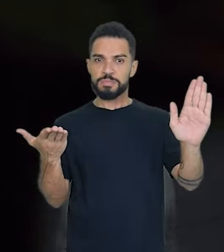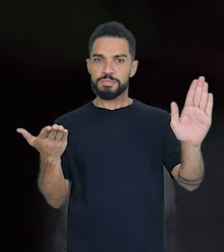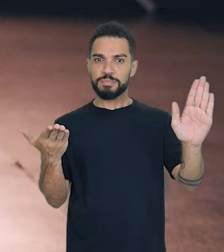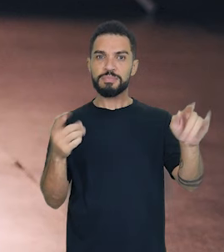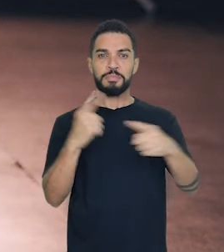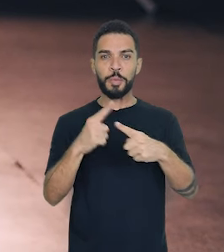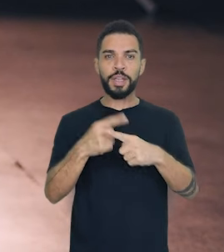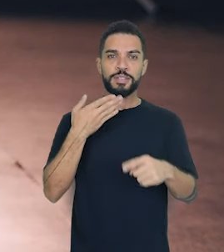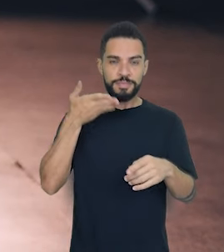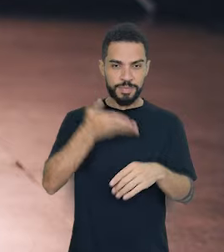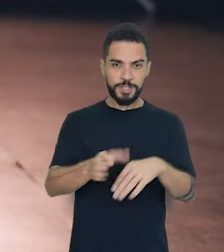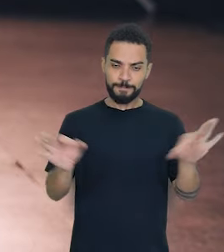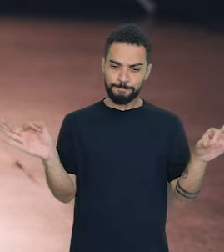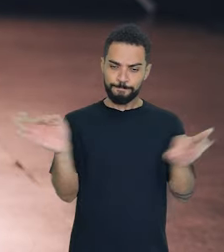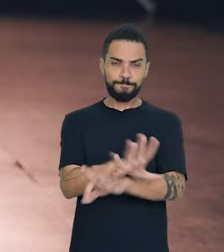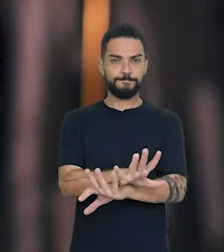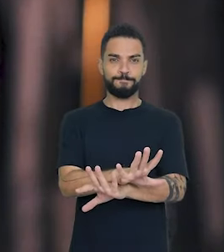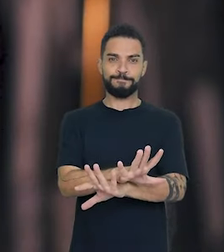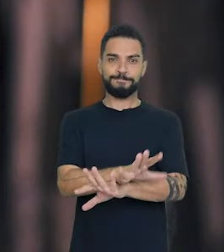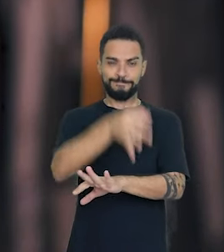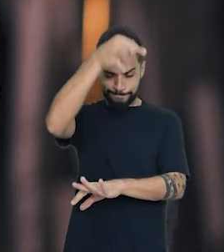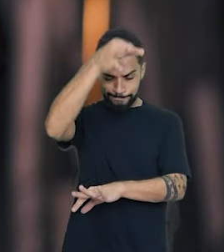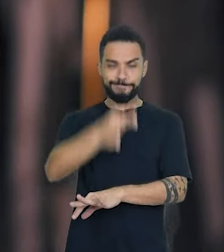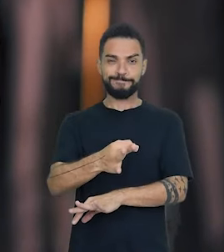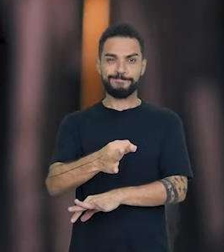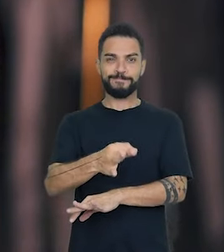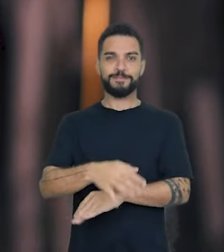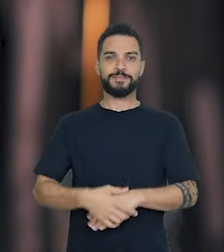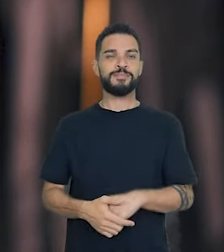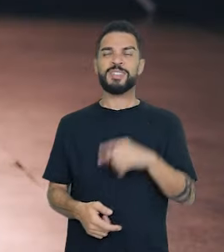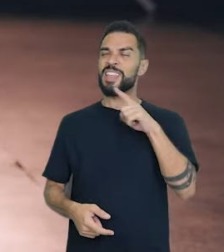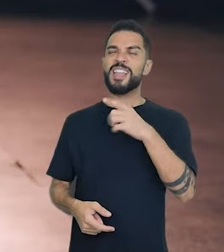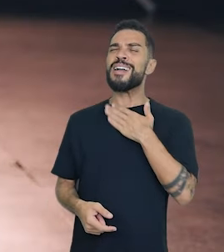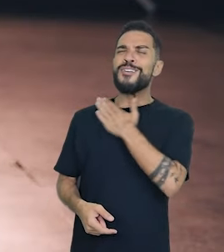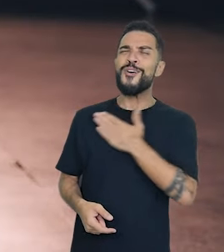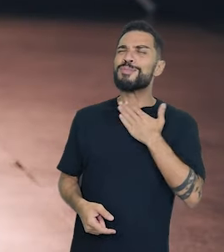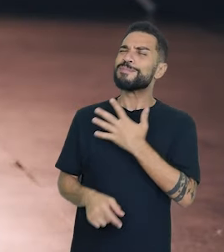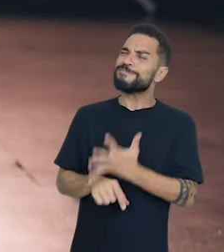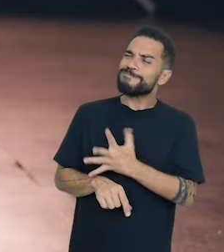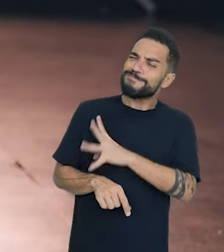casa. Valdemar é um apaixonado pelo carnaval.